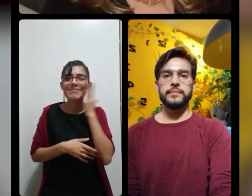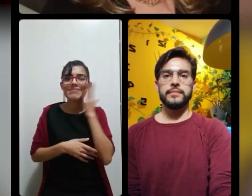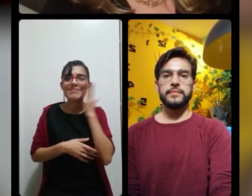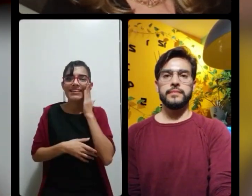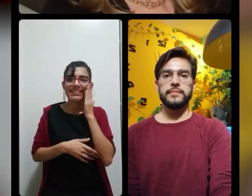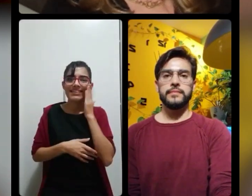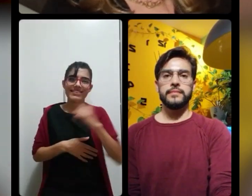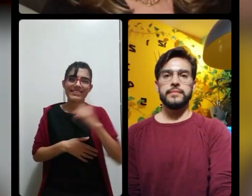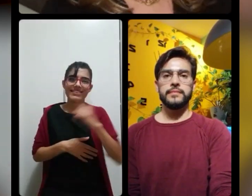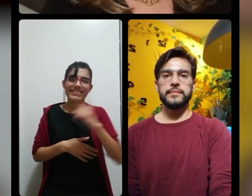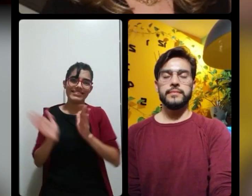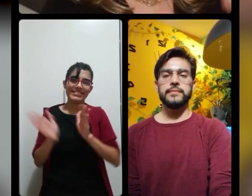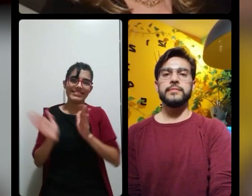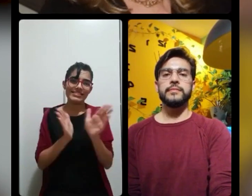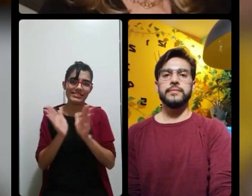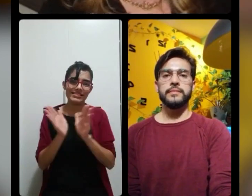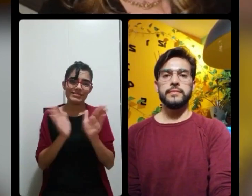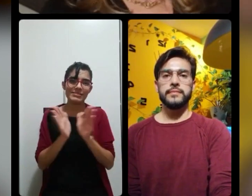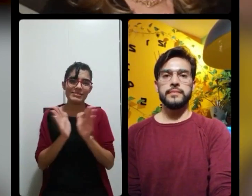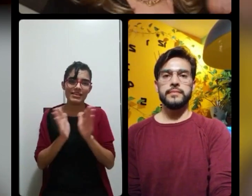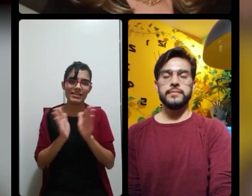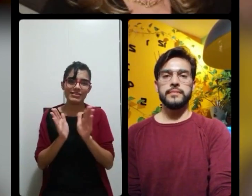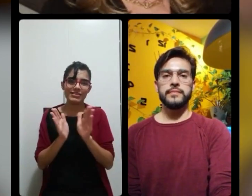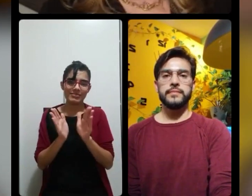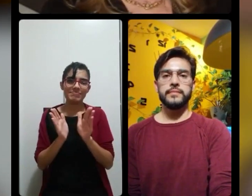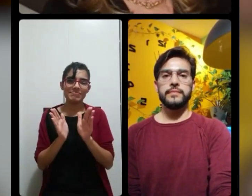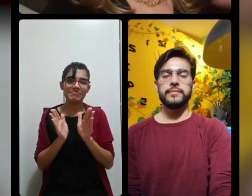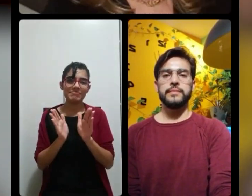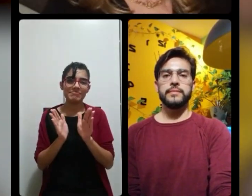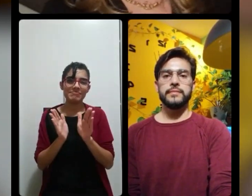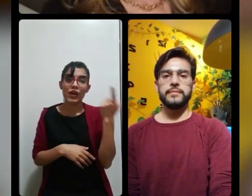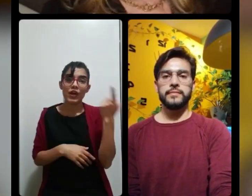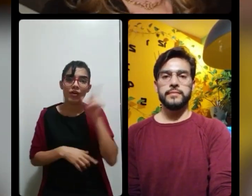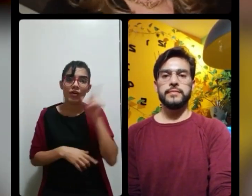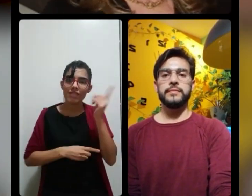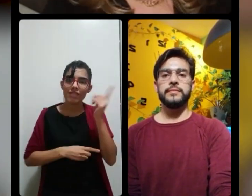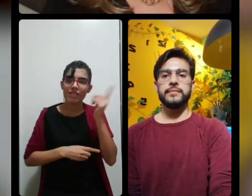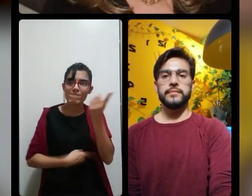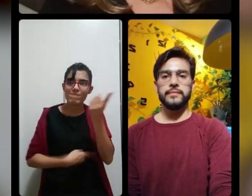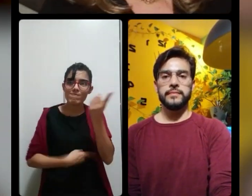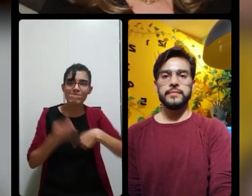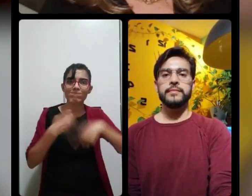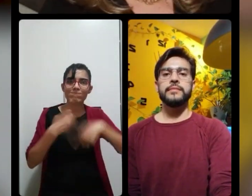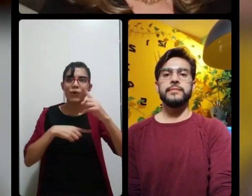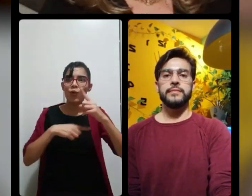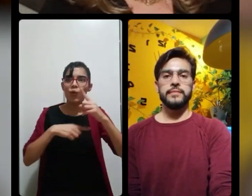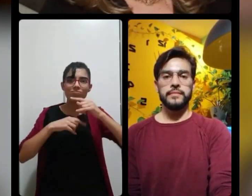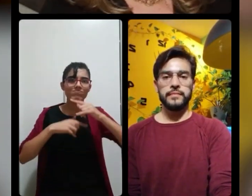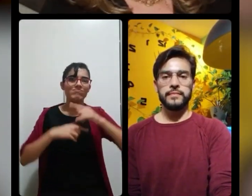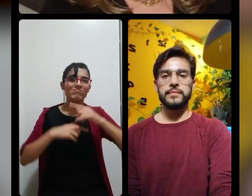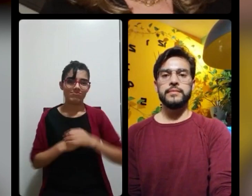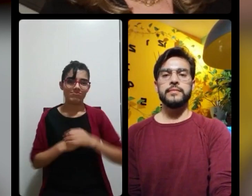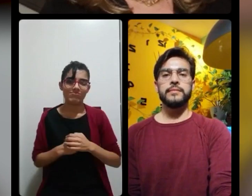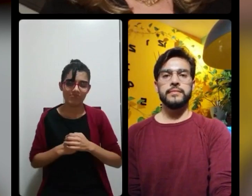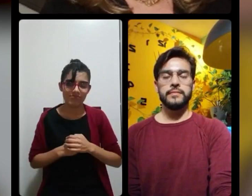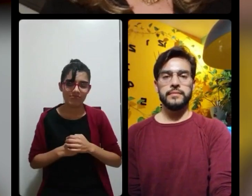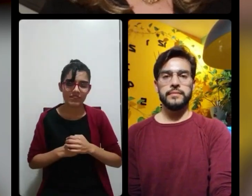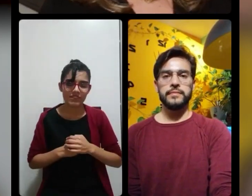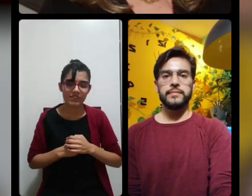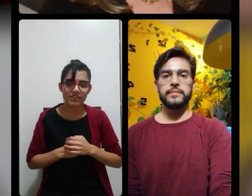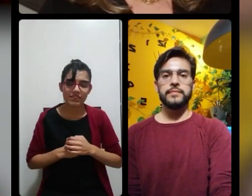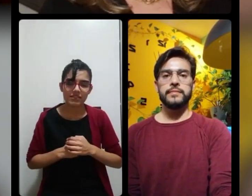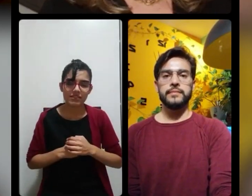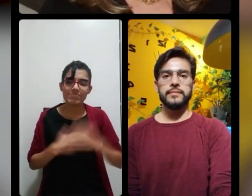ele renda mais frutos, e que a gente consiga abastecê-lo, renová-lo, né, e ampliá-lo. Então, agradecer demais ao professor